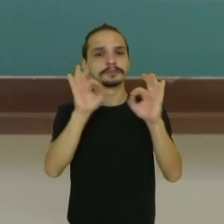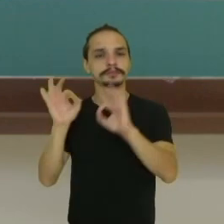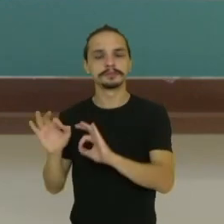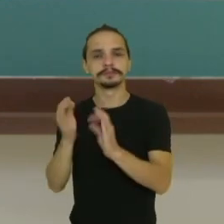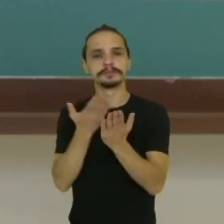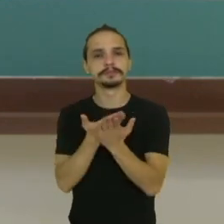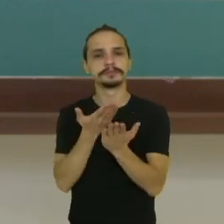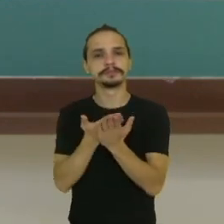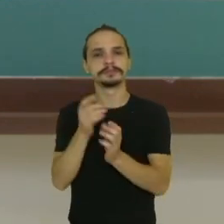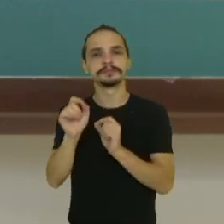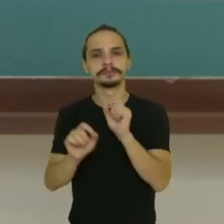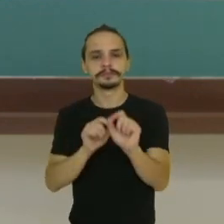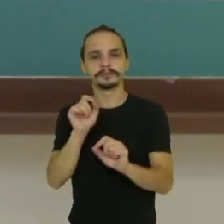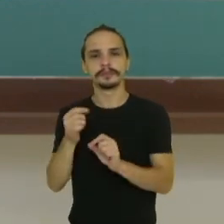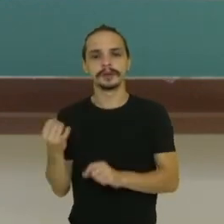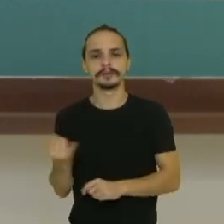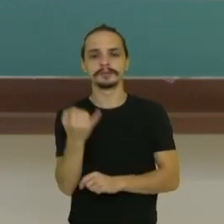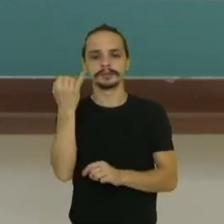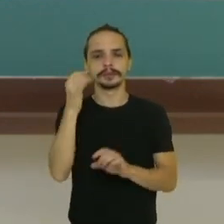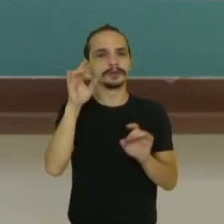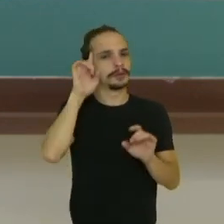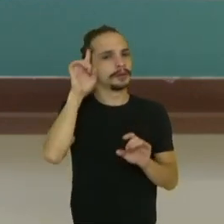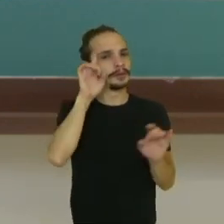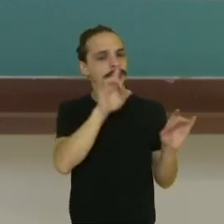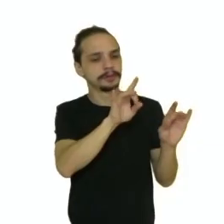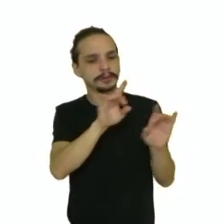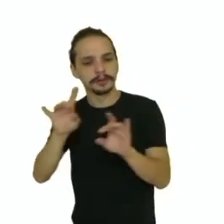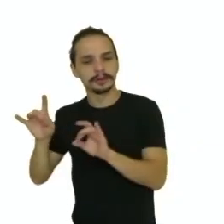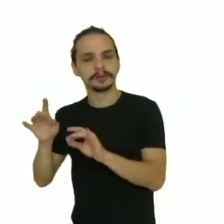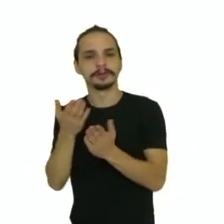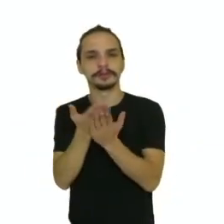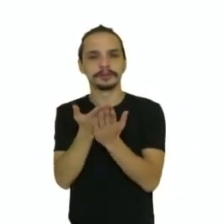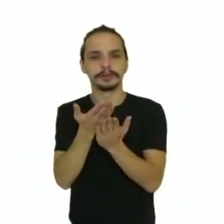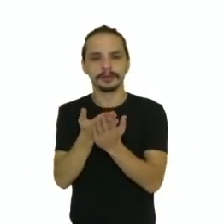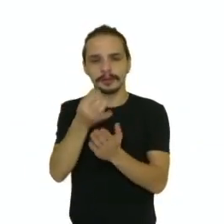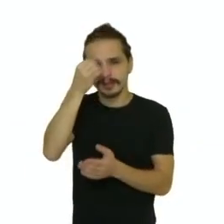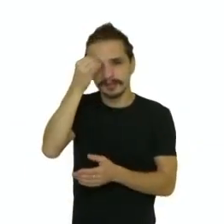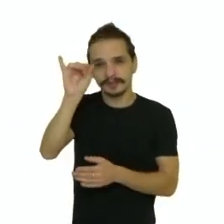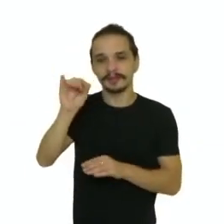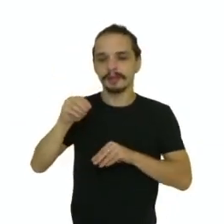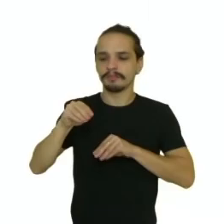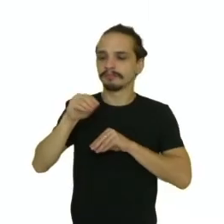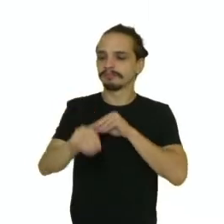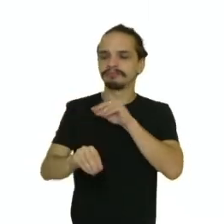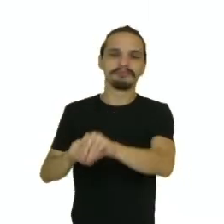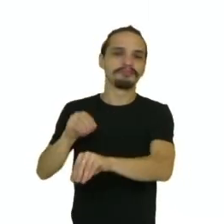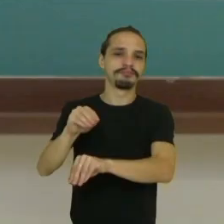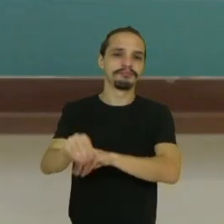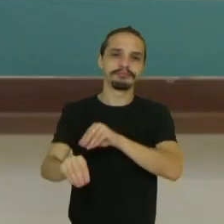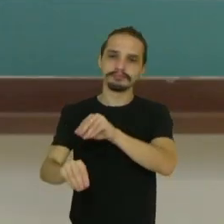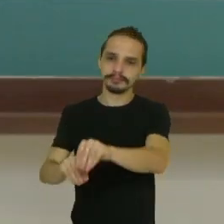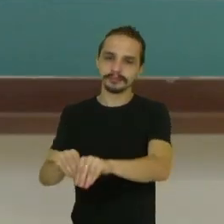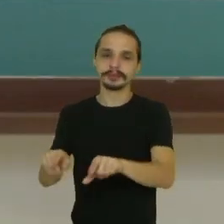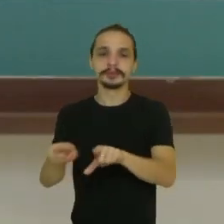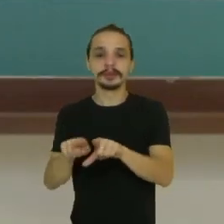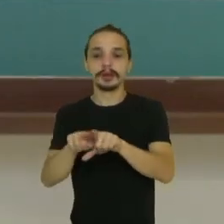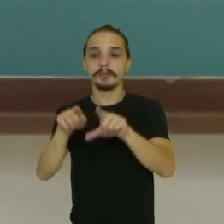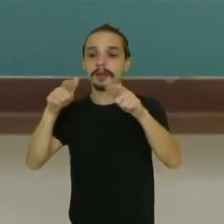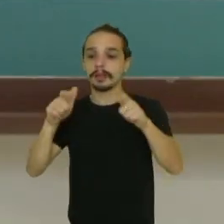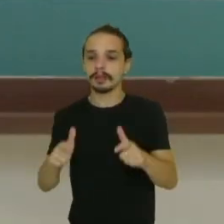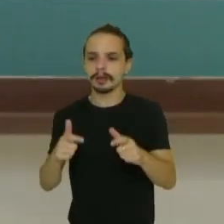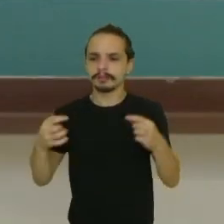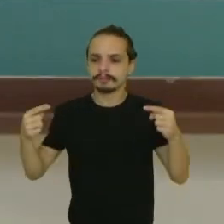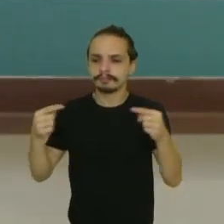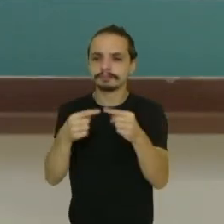conceitos a importância da sua rotina de estudo né de não procrastinar a importância do o adequado de